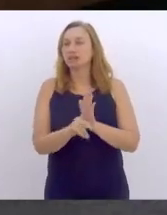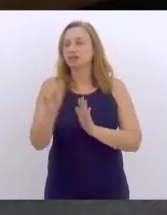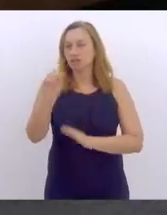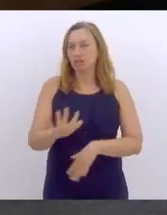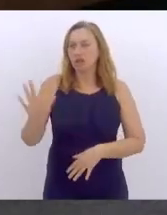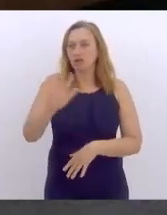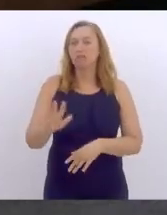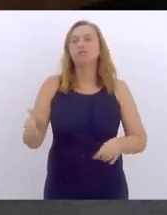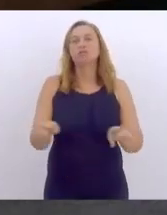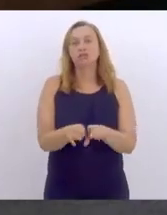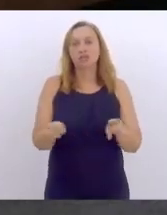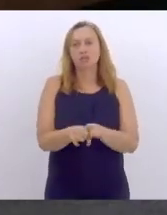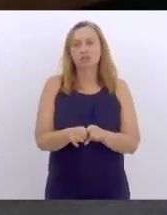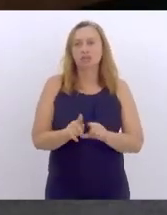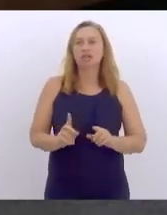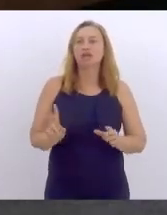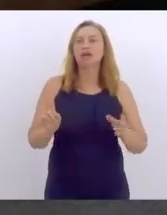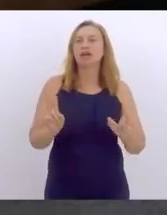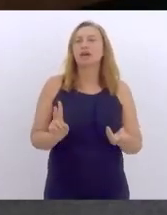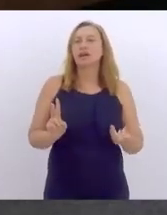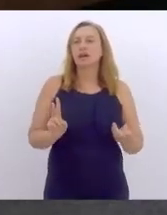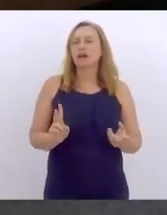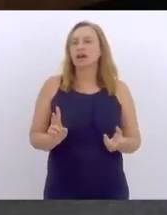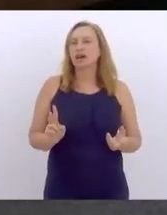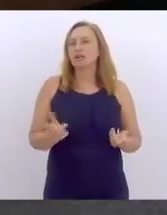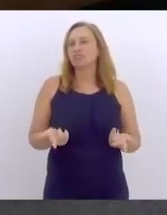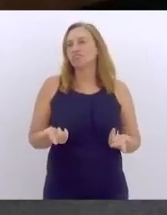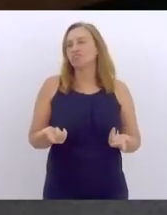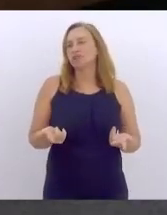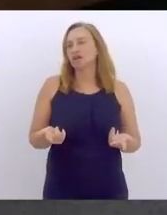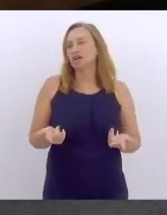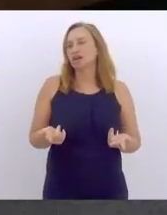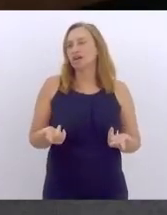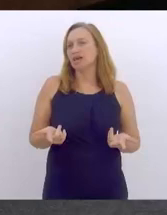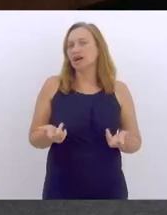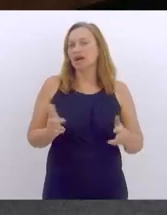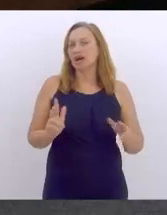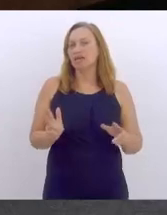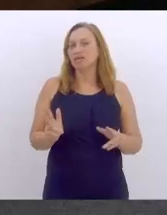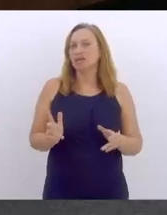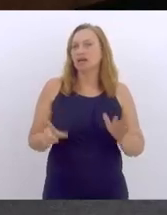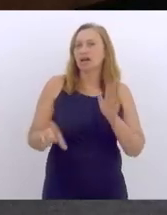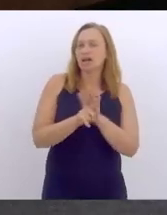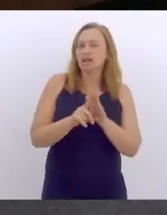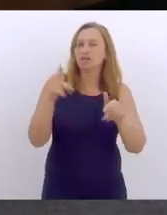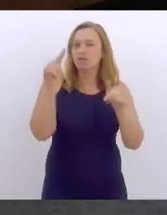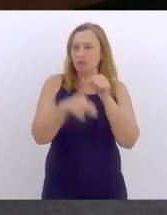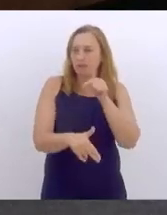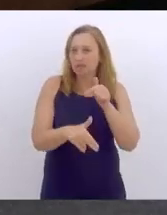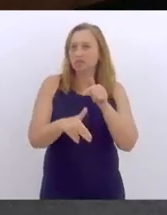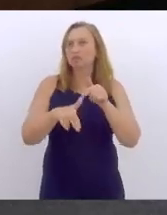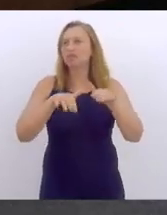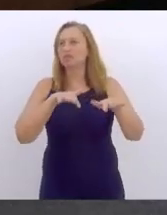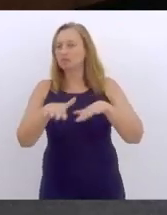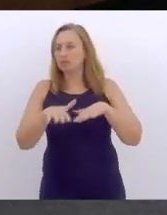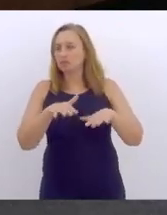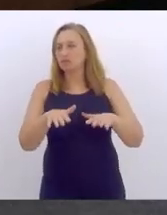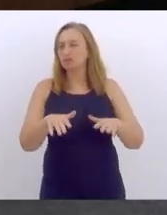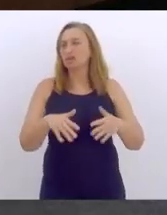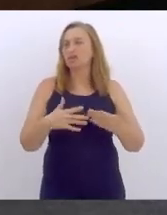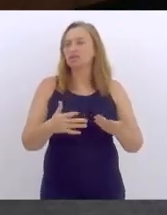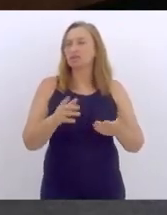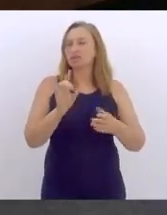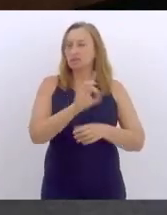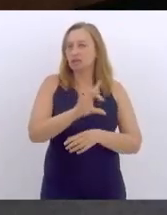geral, como da lei da mordaça, né, com o impedimento e a coibição da manifestação individual de